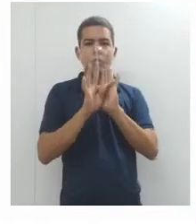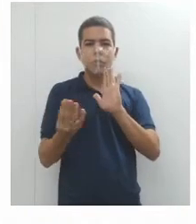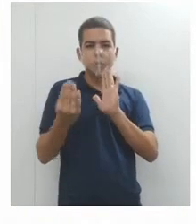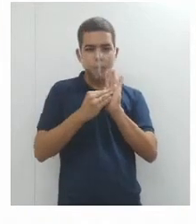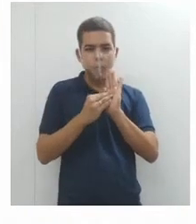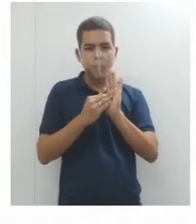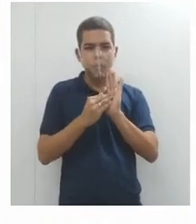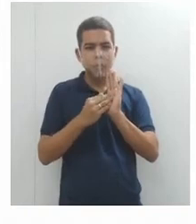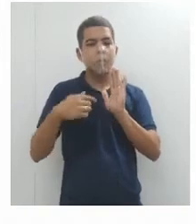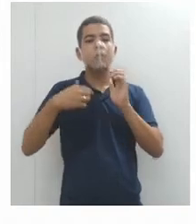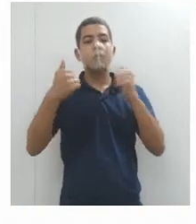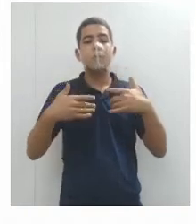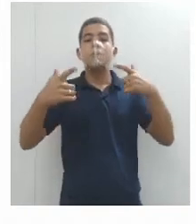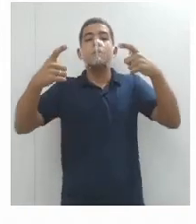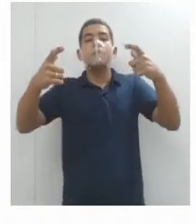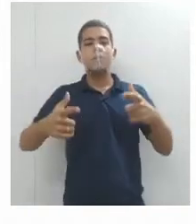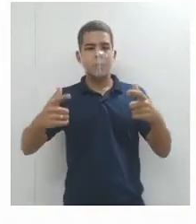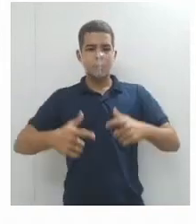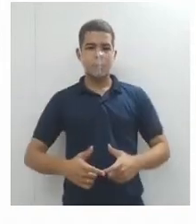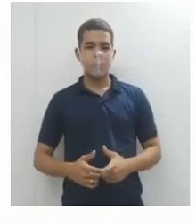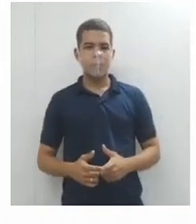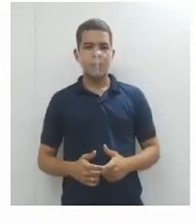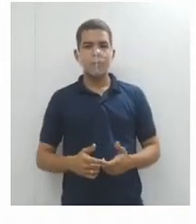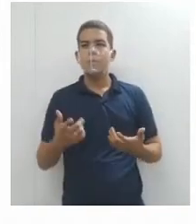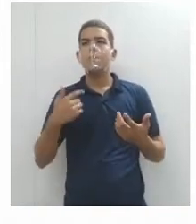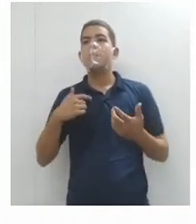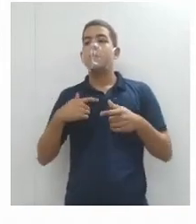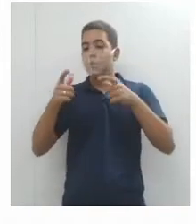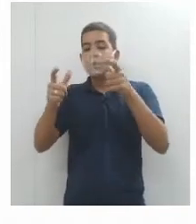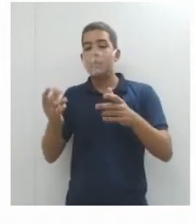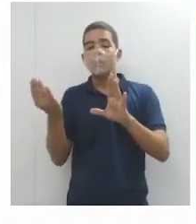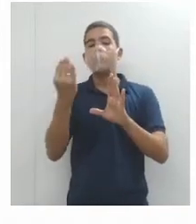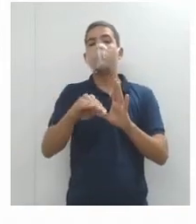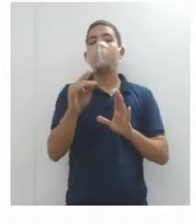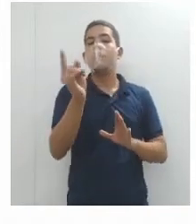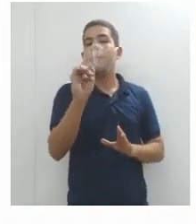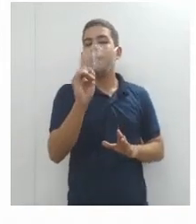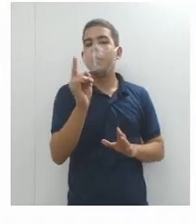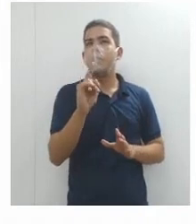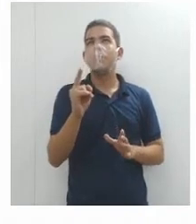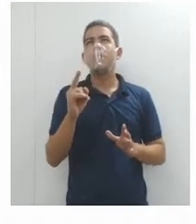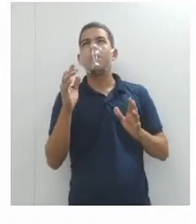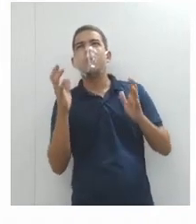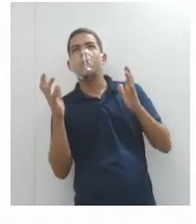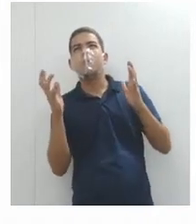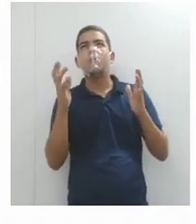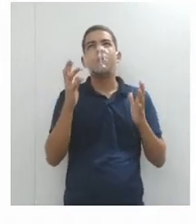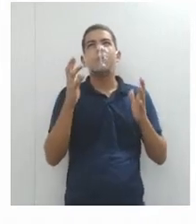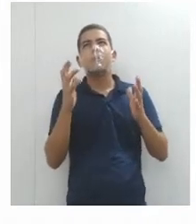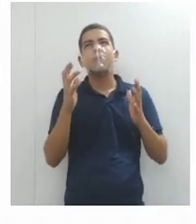são e salvo, no seu quarto. A retirada dessa expressão não causa grandes prejuízos,